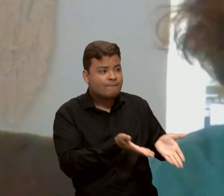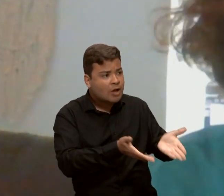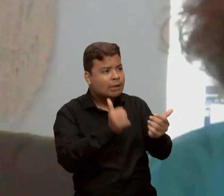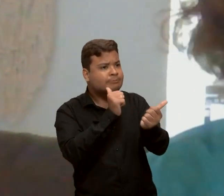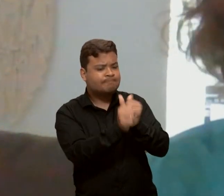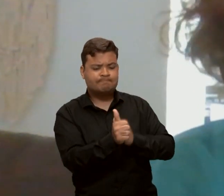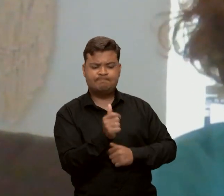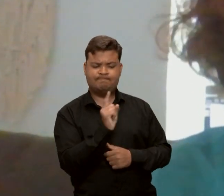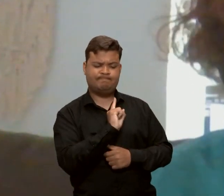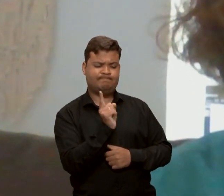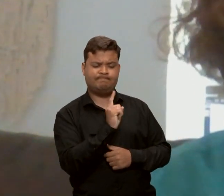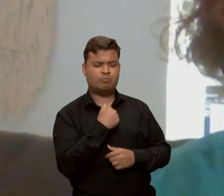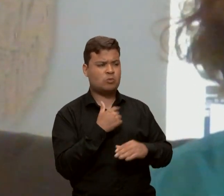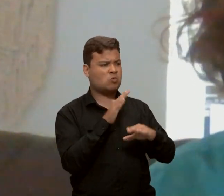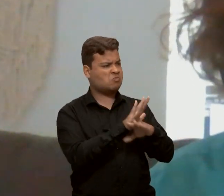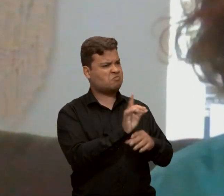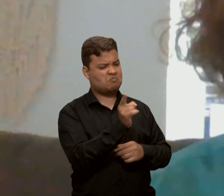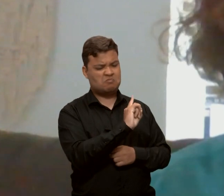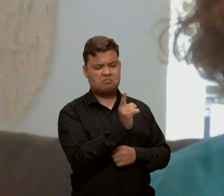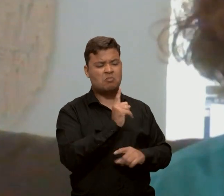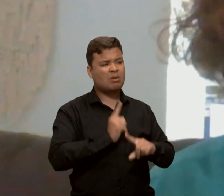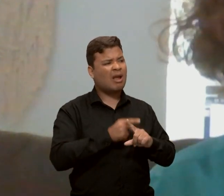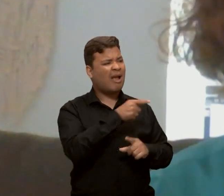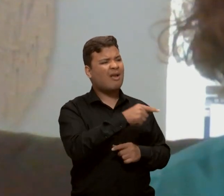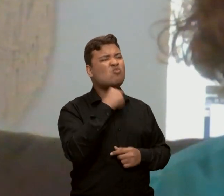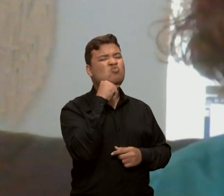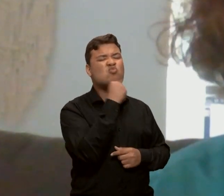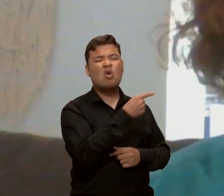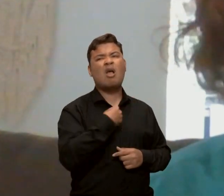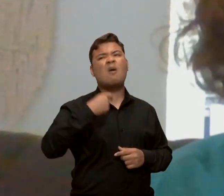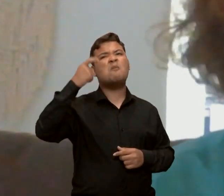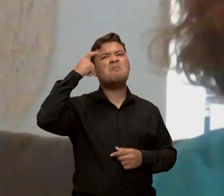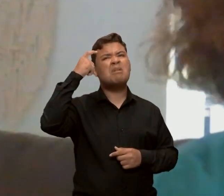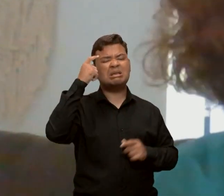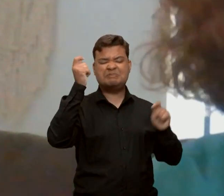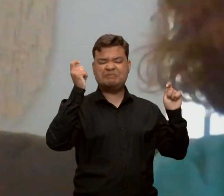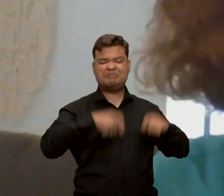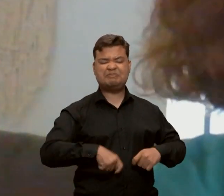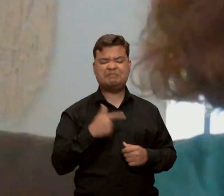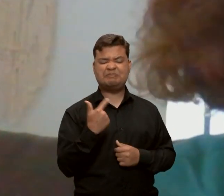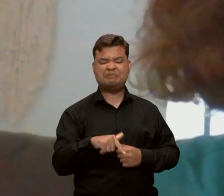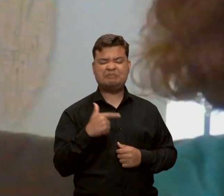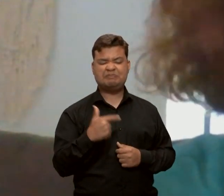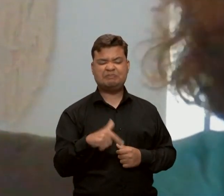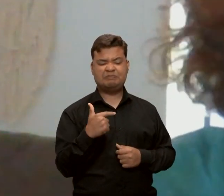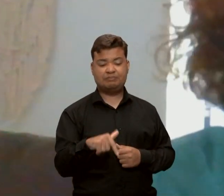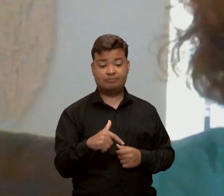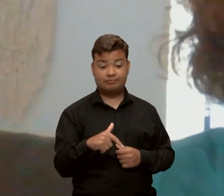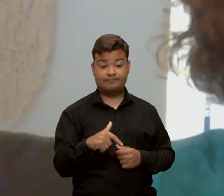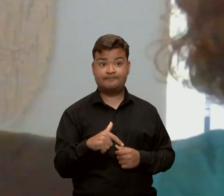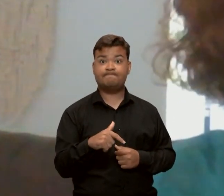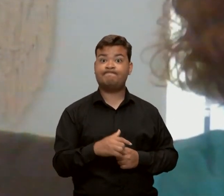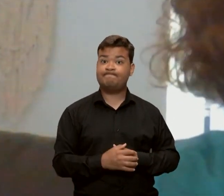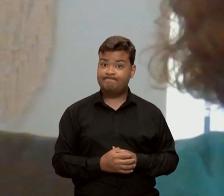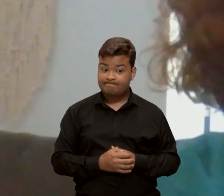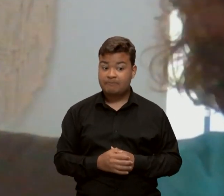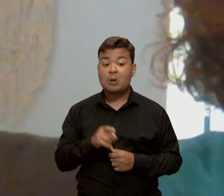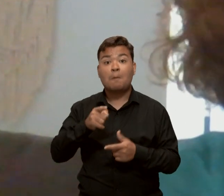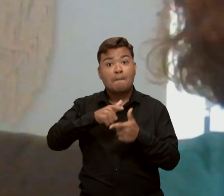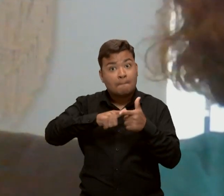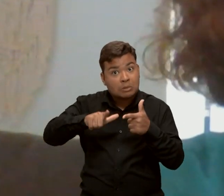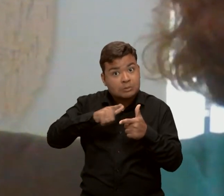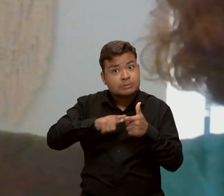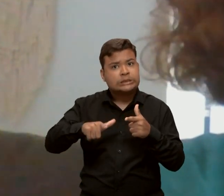eu acredito que ela não é capaz e age dessa forma, né? Então, é um problema sério. E muitas